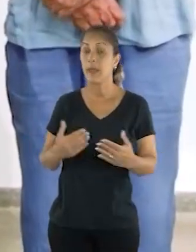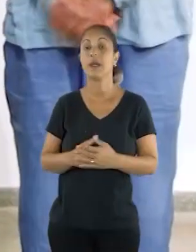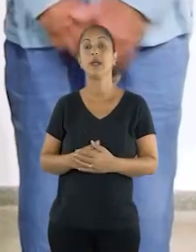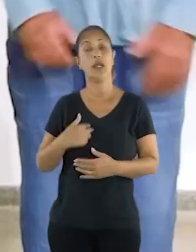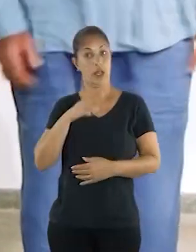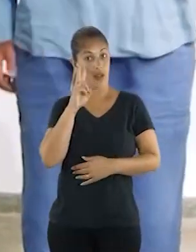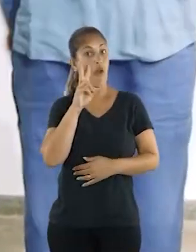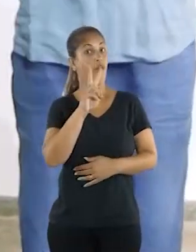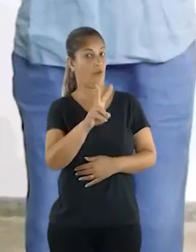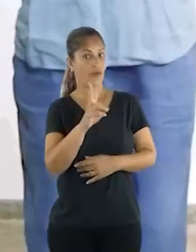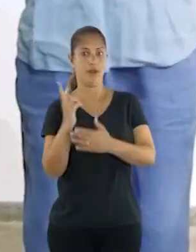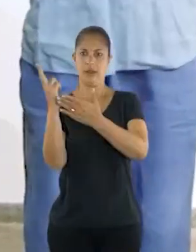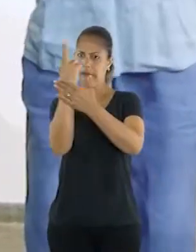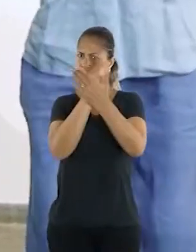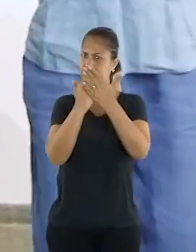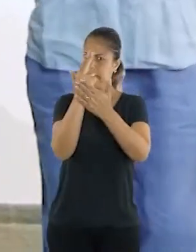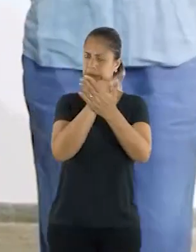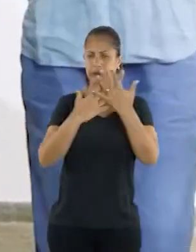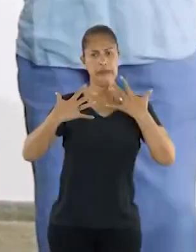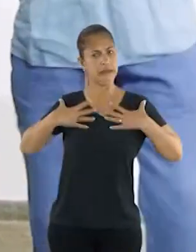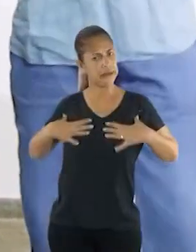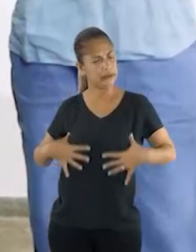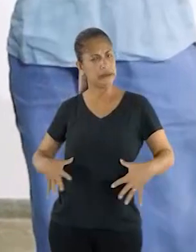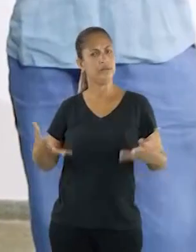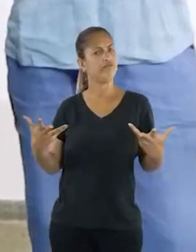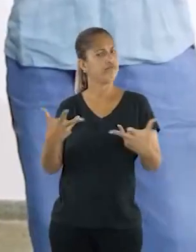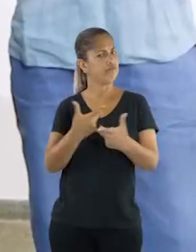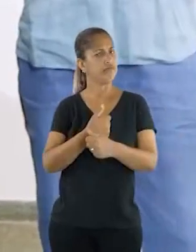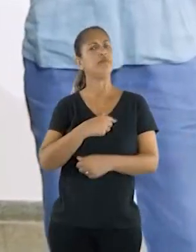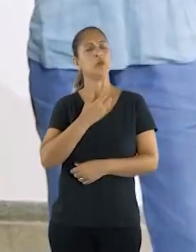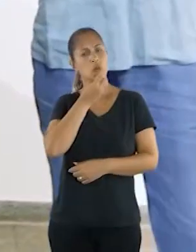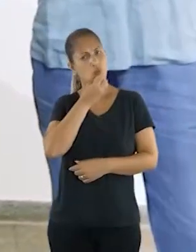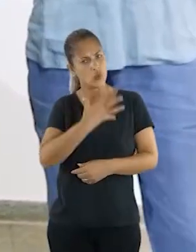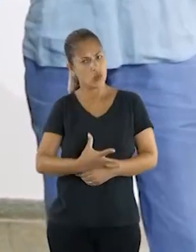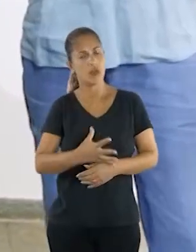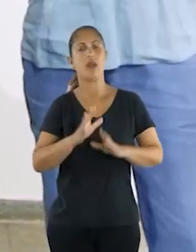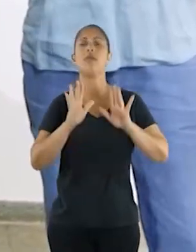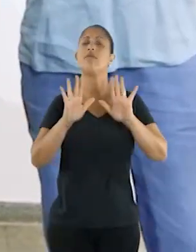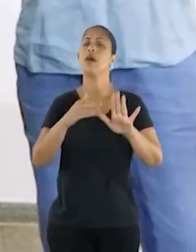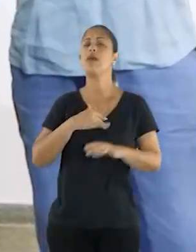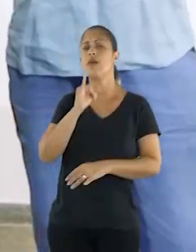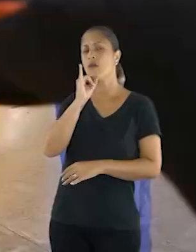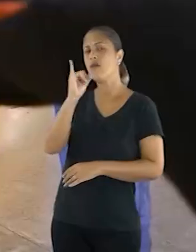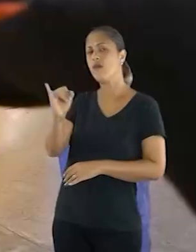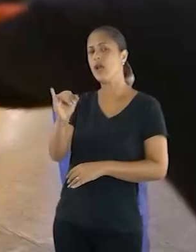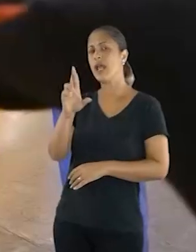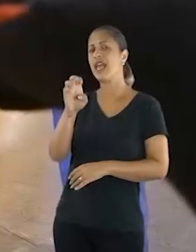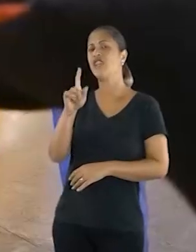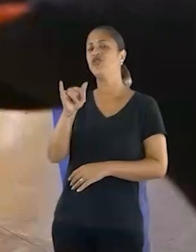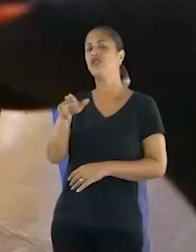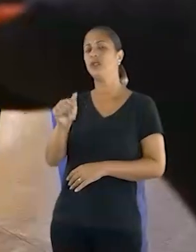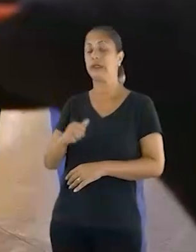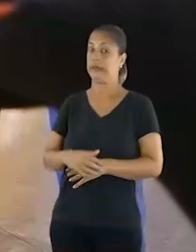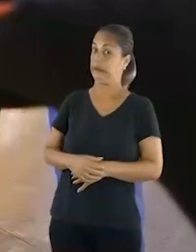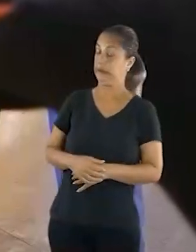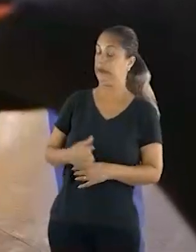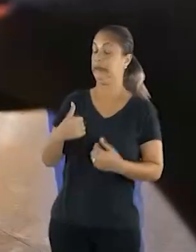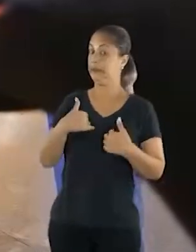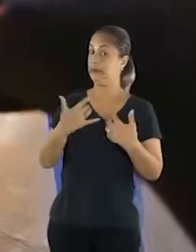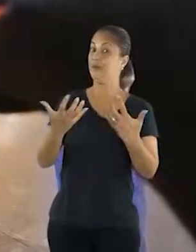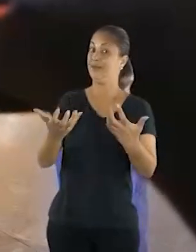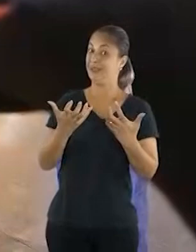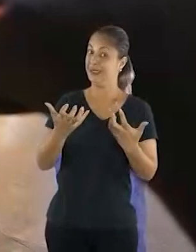eu vi os desenhos dos figurinos, achei extraordinários, e aí eu falei para a Regina, ai, Regina, mas eu